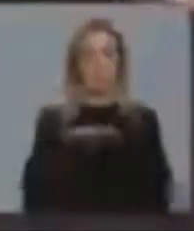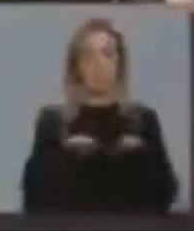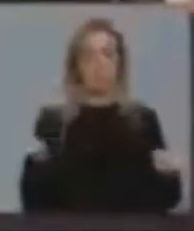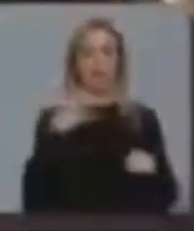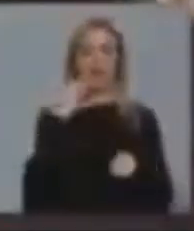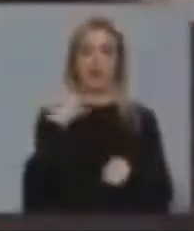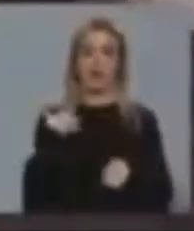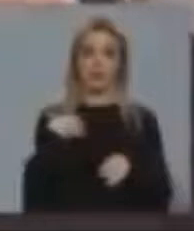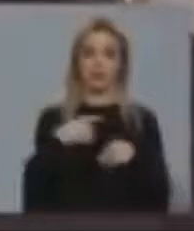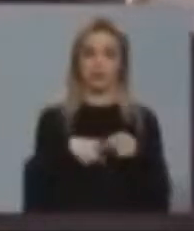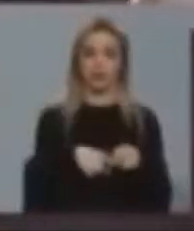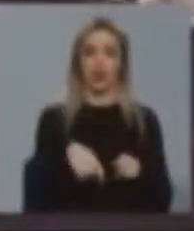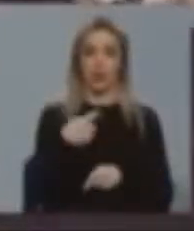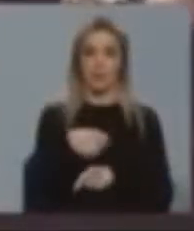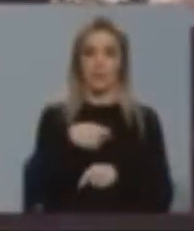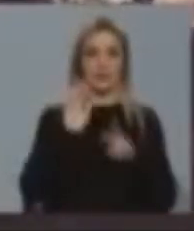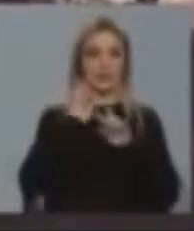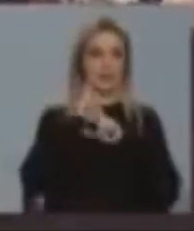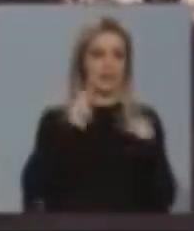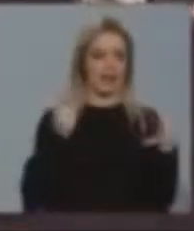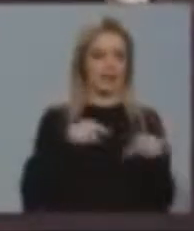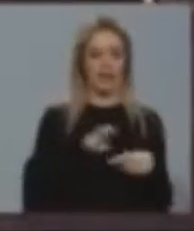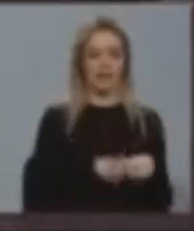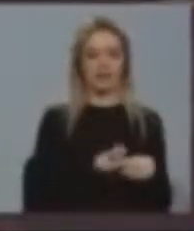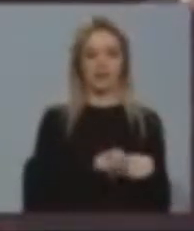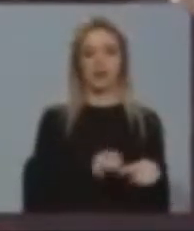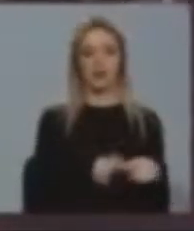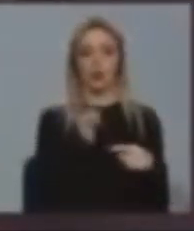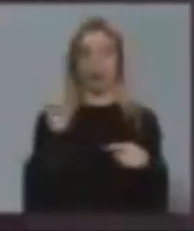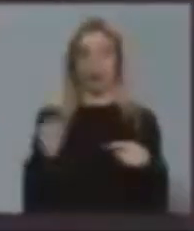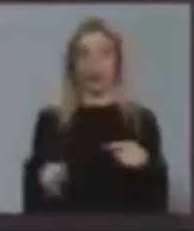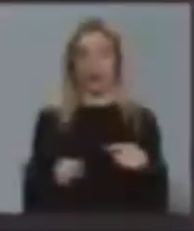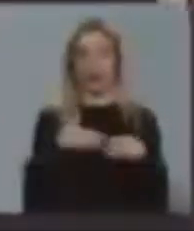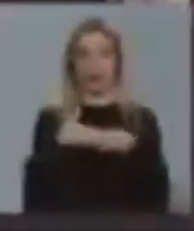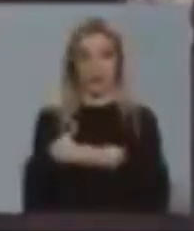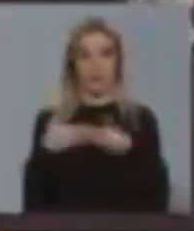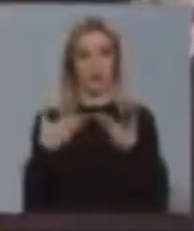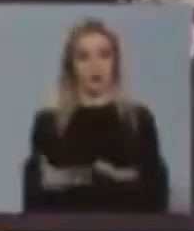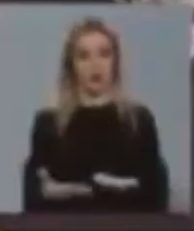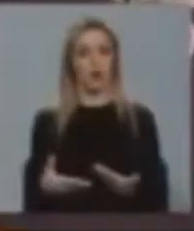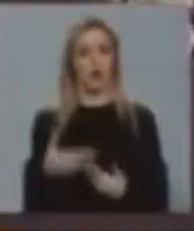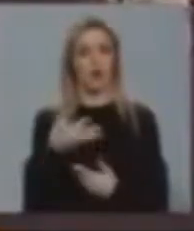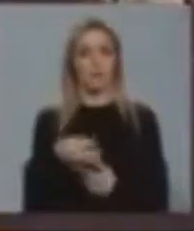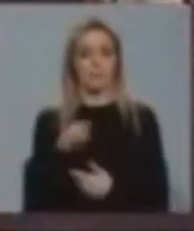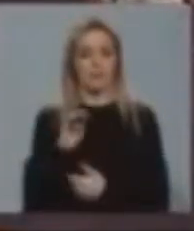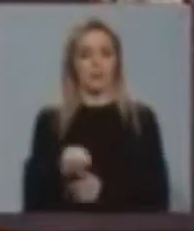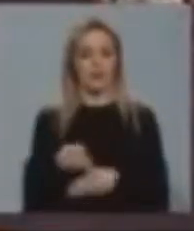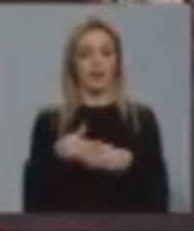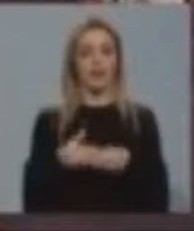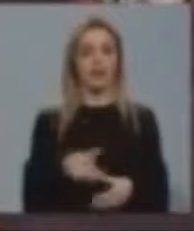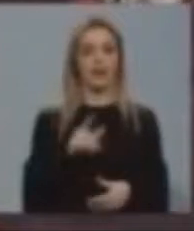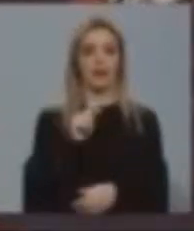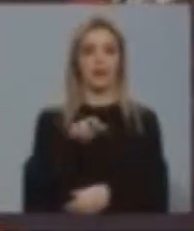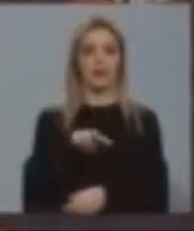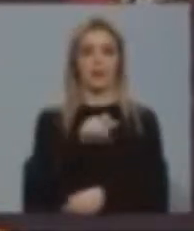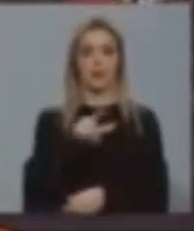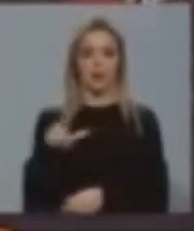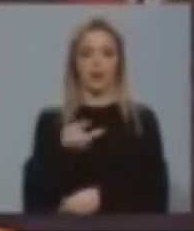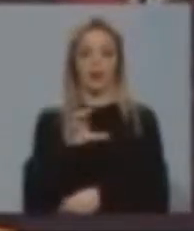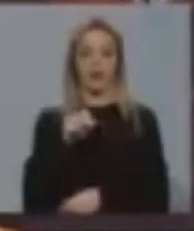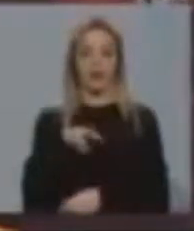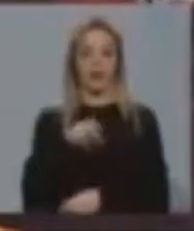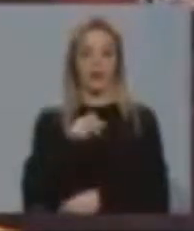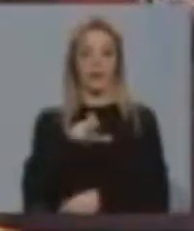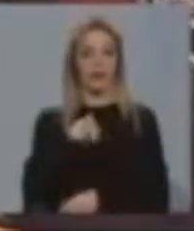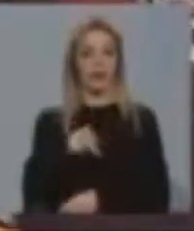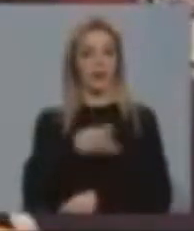das câmaras e está também sentado ao lado do líder, atual líder do Partido Socialista, Emanuel Câmara, que já anunciou